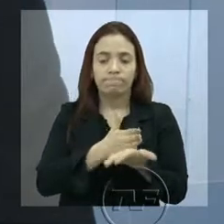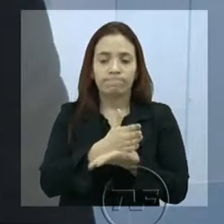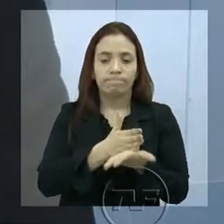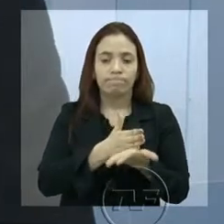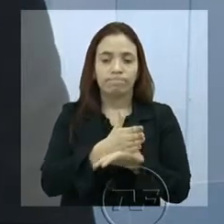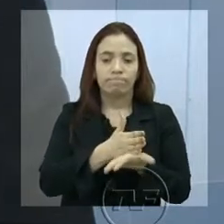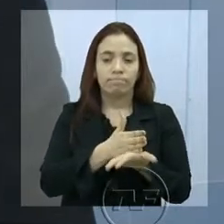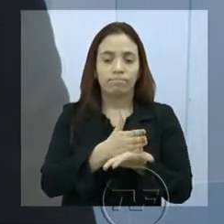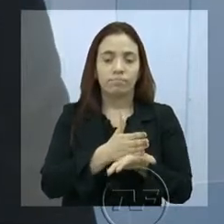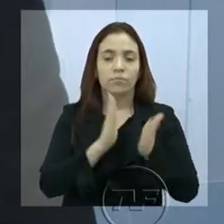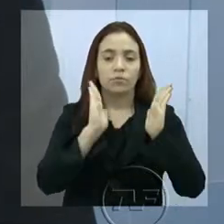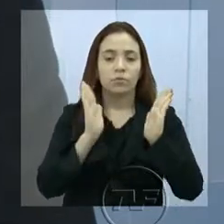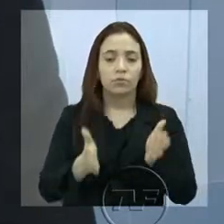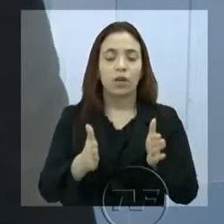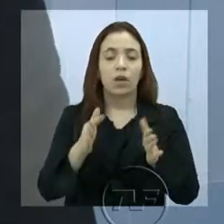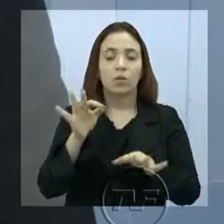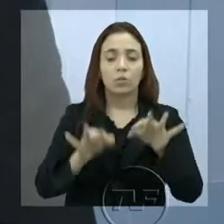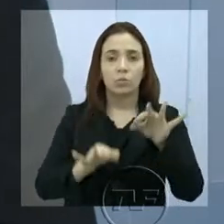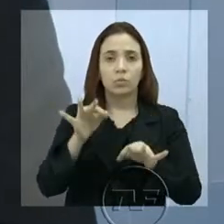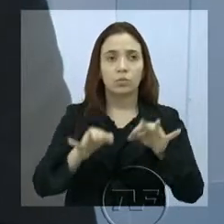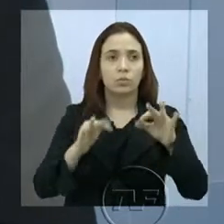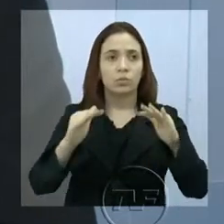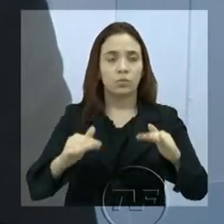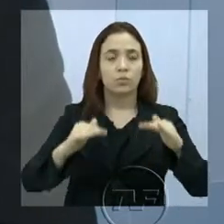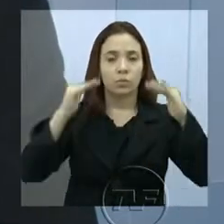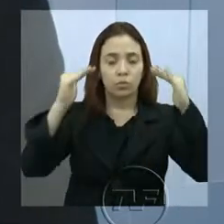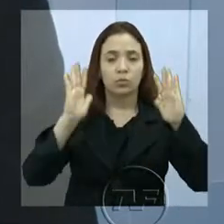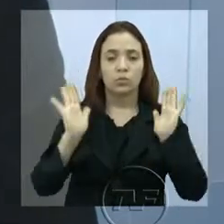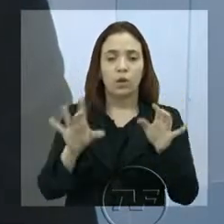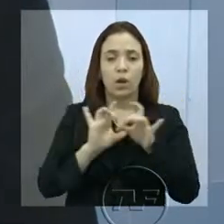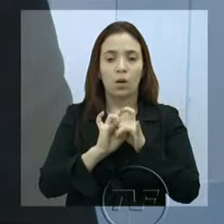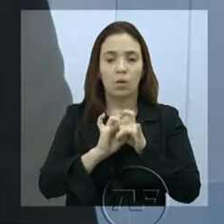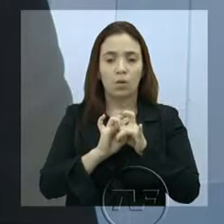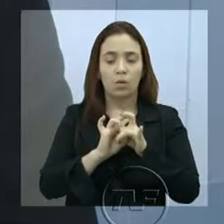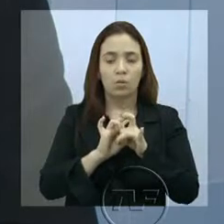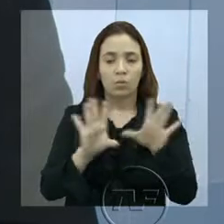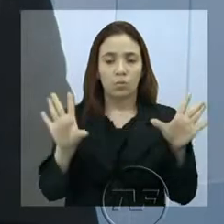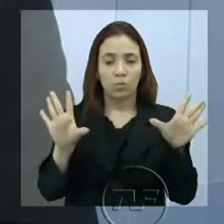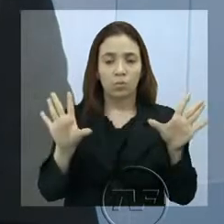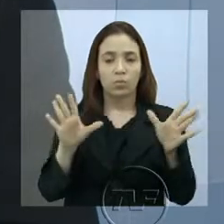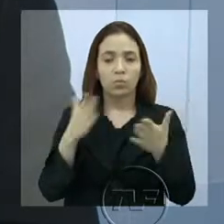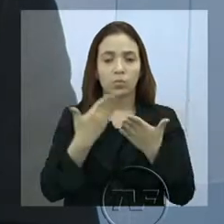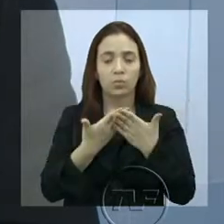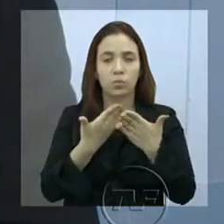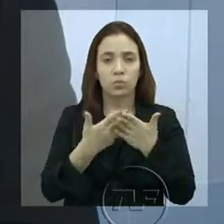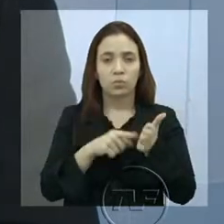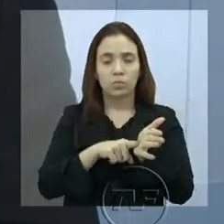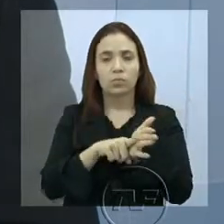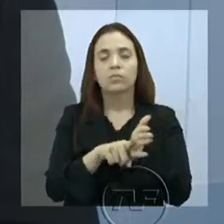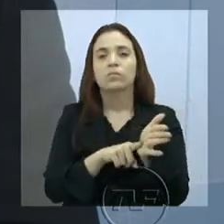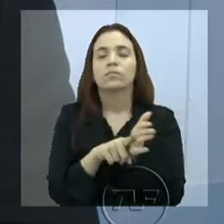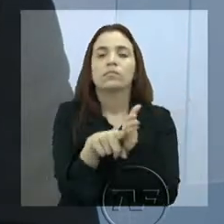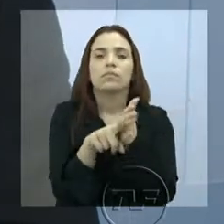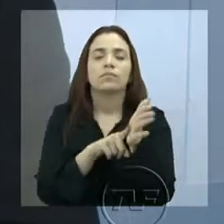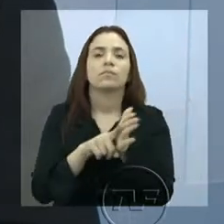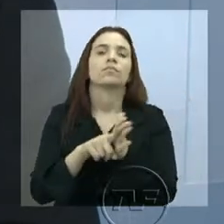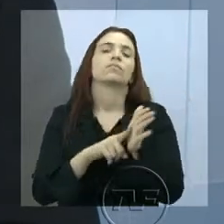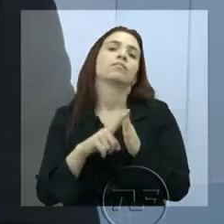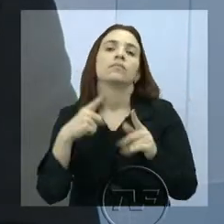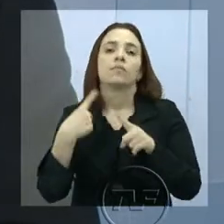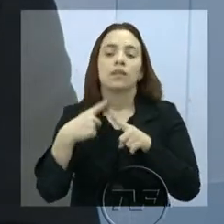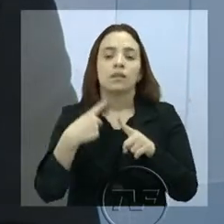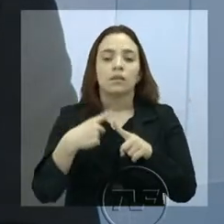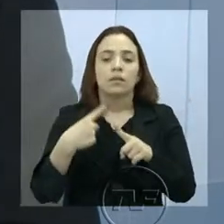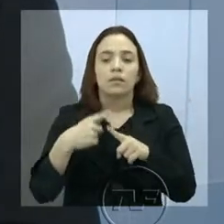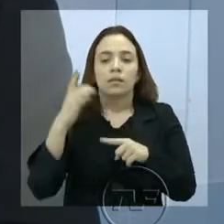o Supremo já autorizou ali um estudo da região, porque eu acho